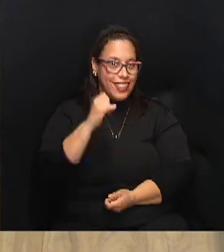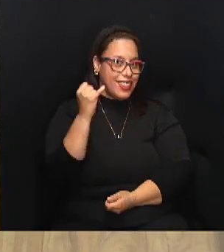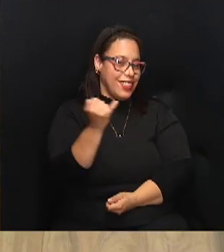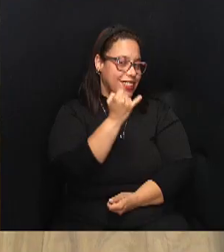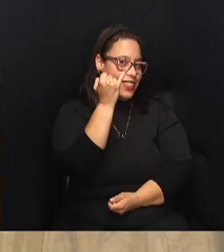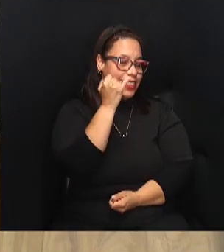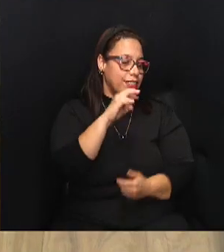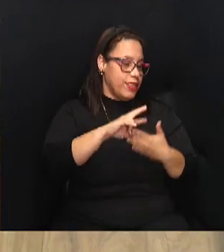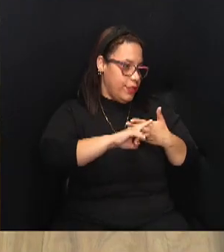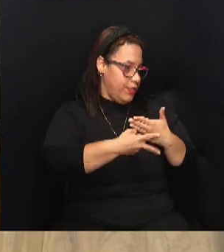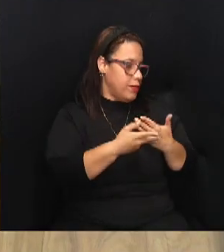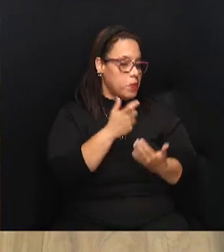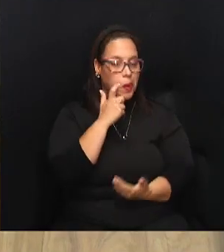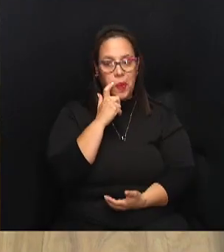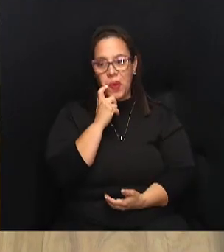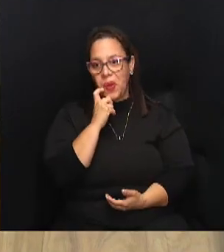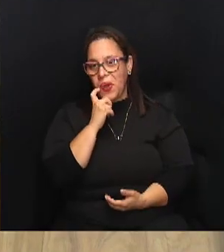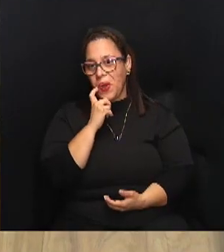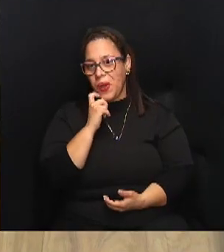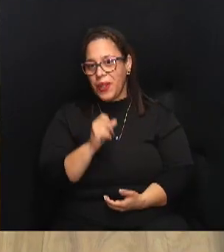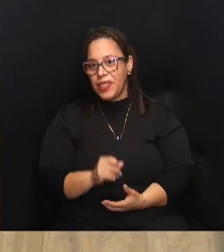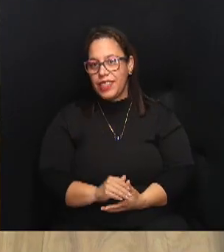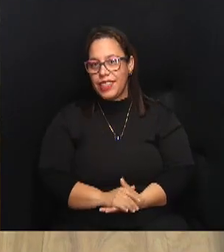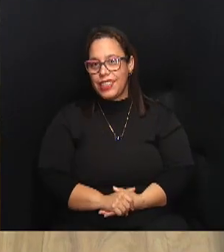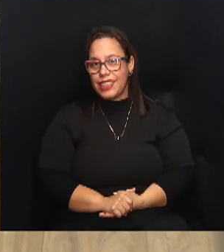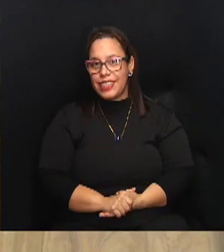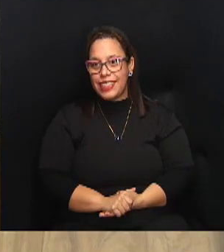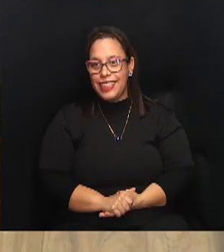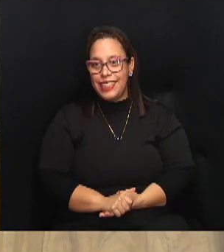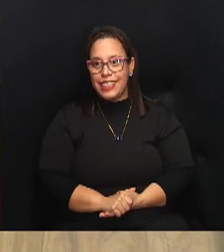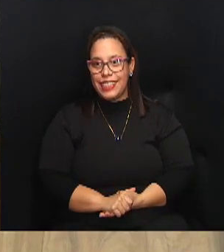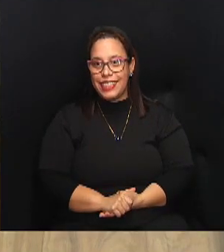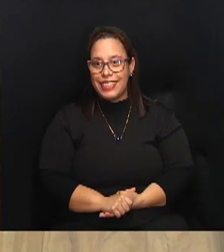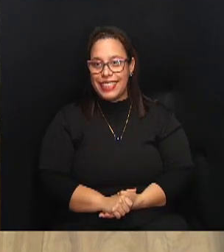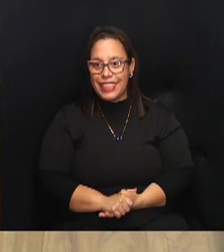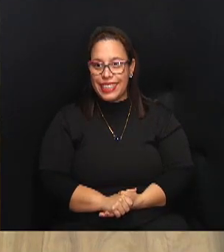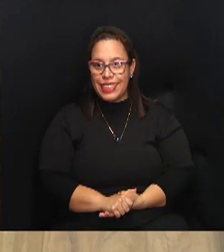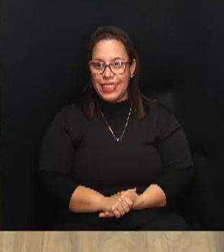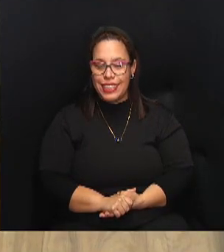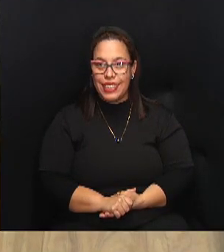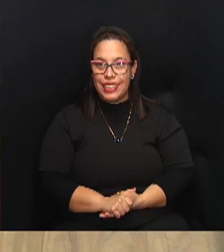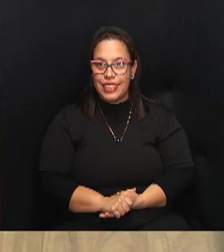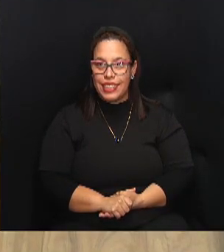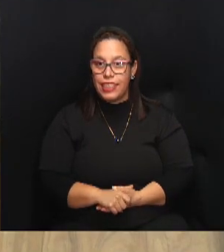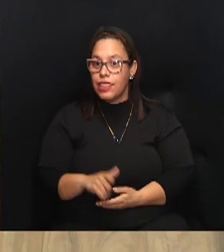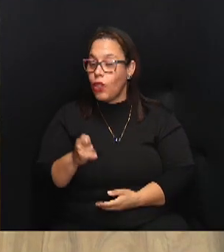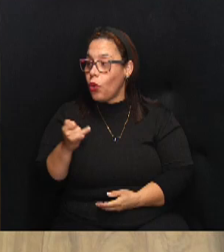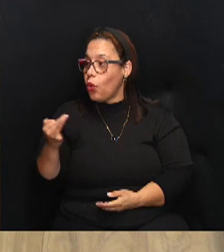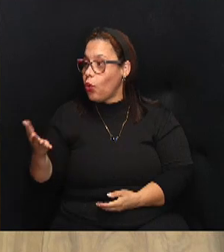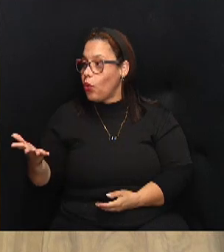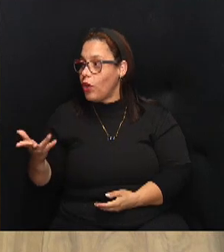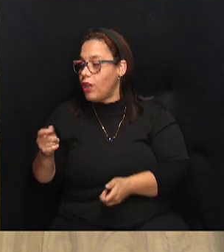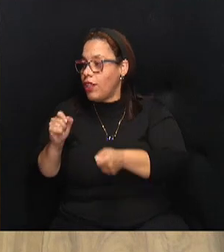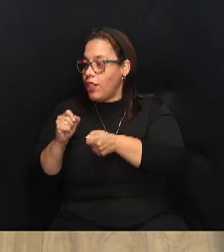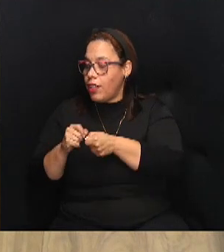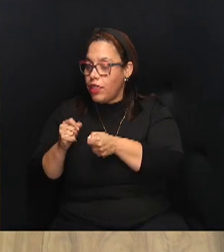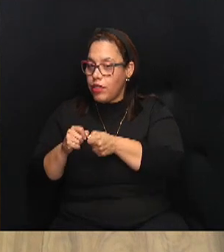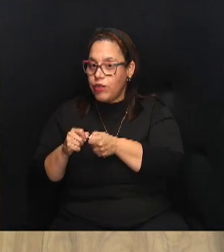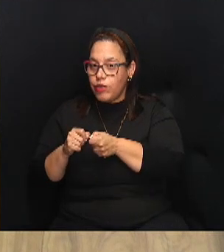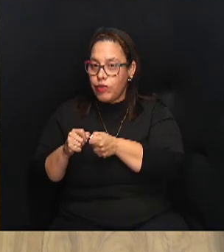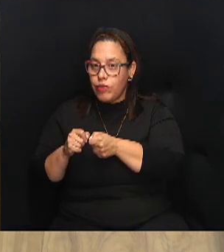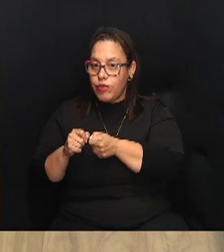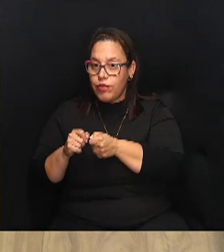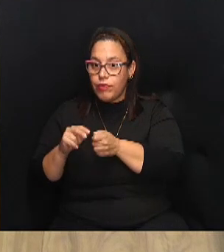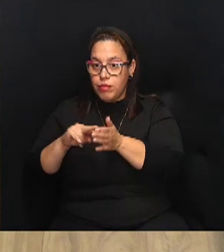Até para o impacto da para cidade de Campinas. Nós fizemos essa enquete já de quantos fazem. Que já é um